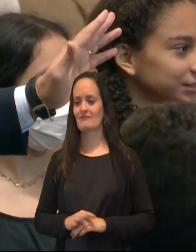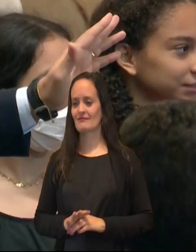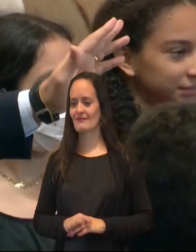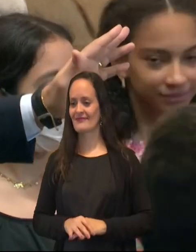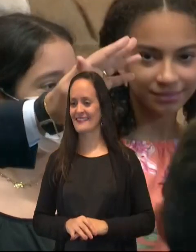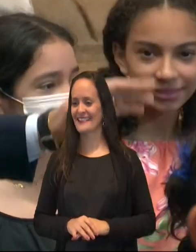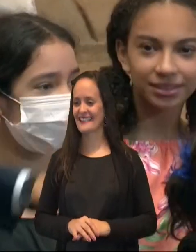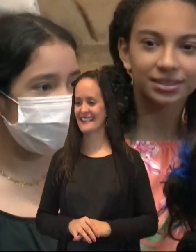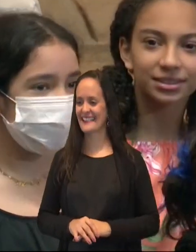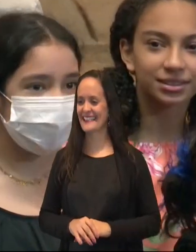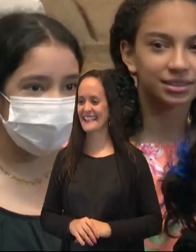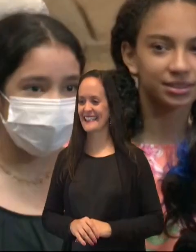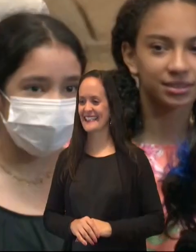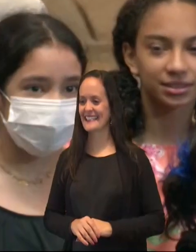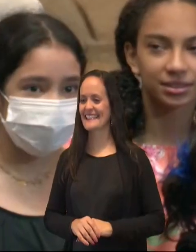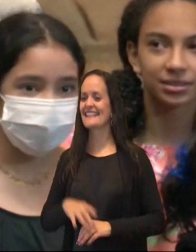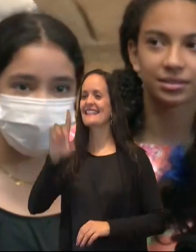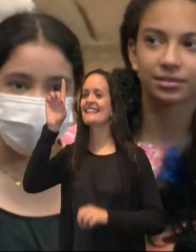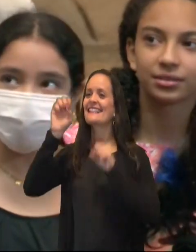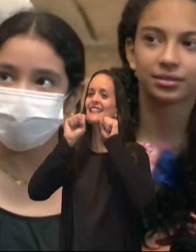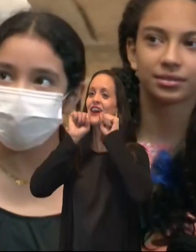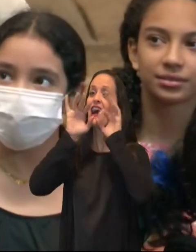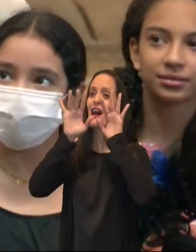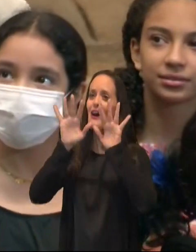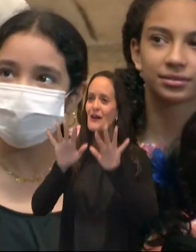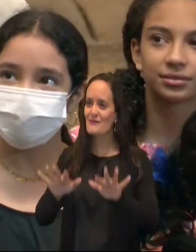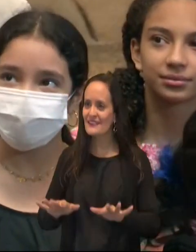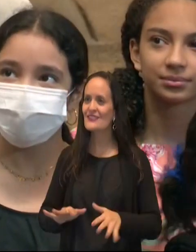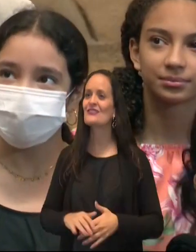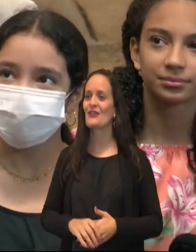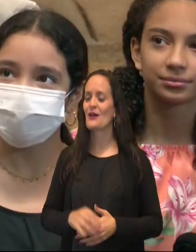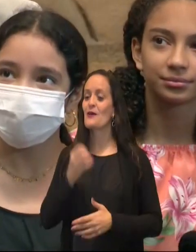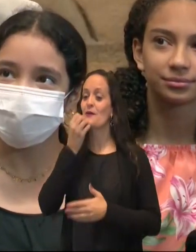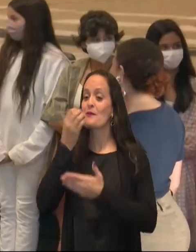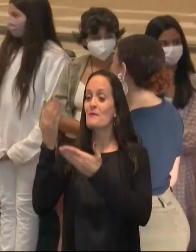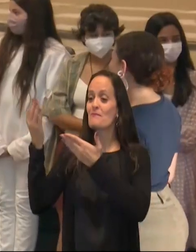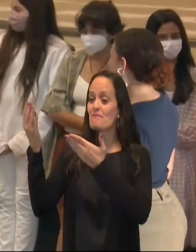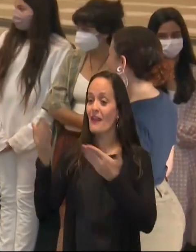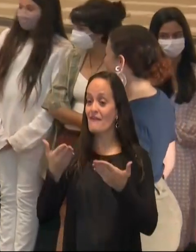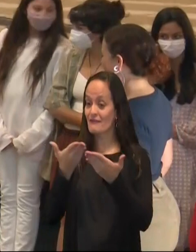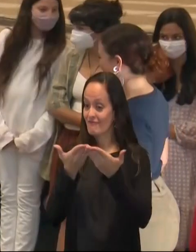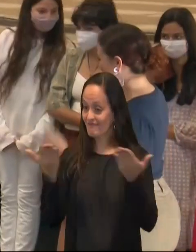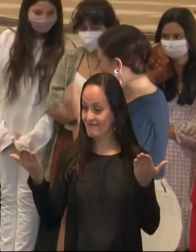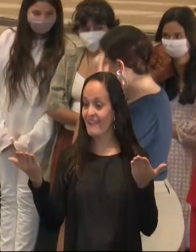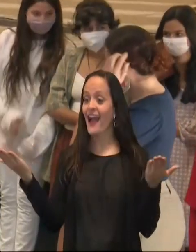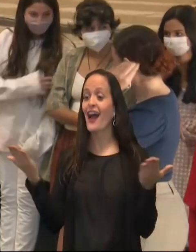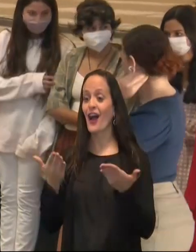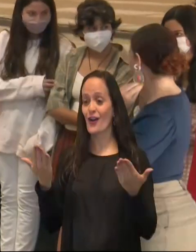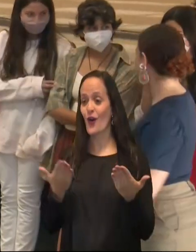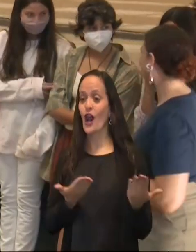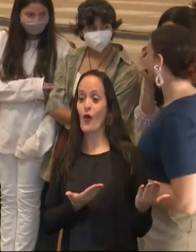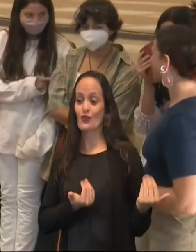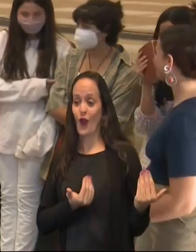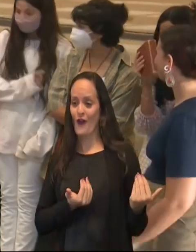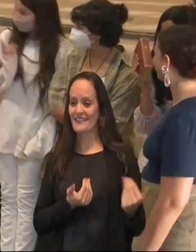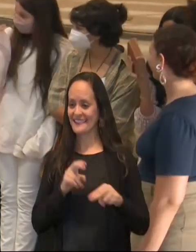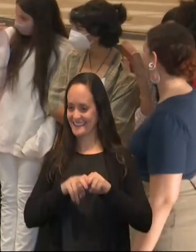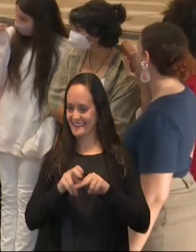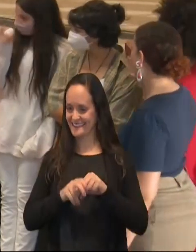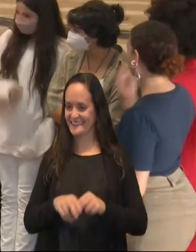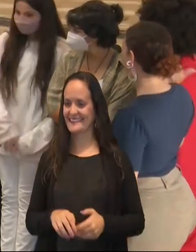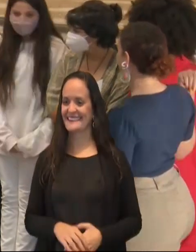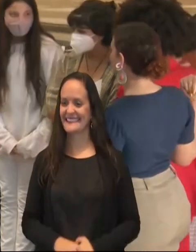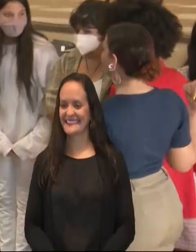certo? Que Deus os abençoe, tá bom? Sejam bem-vindos oficialmente agora à Juventude Memorial. Podem se assentar.